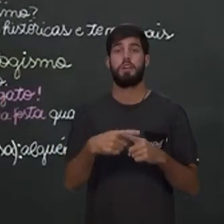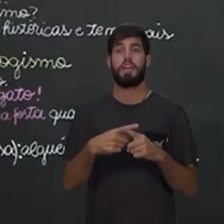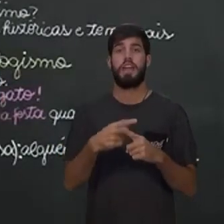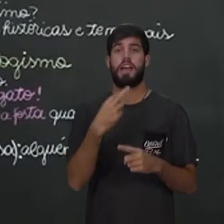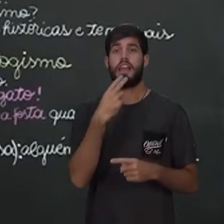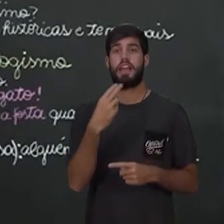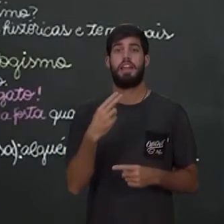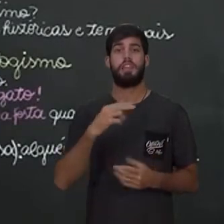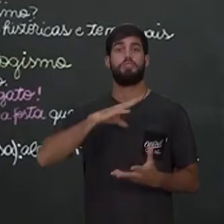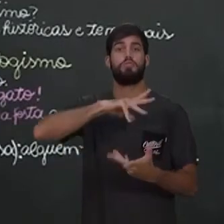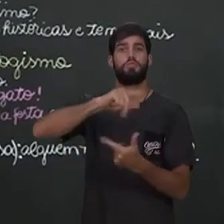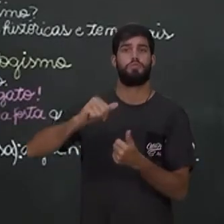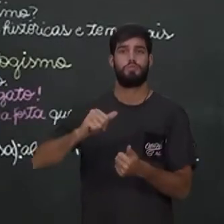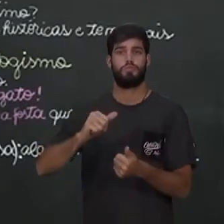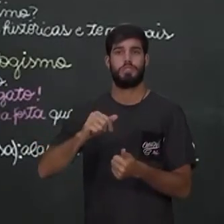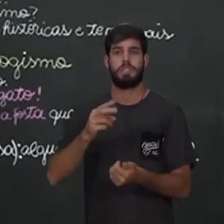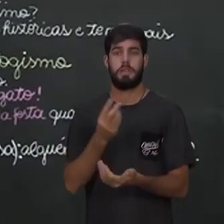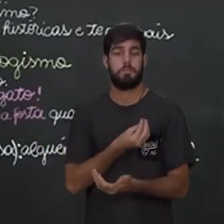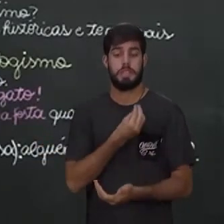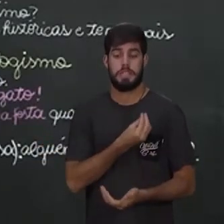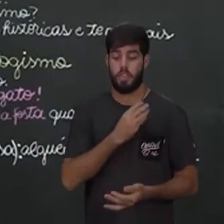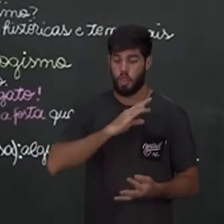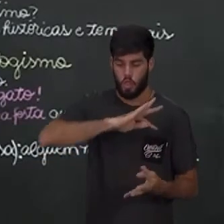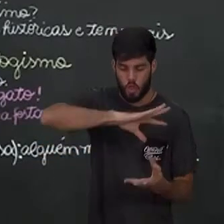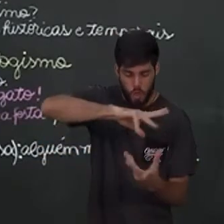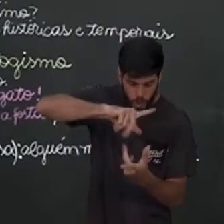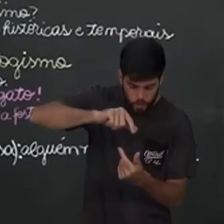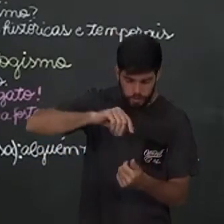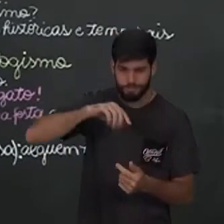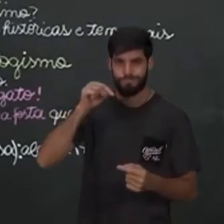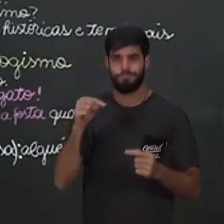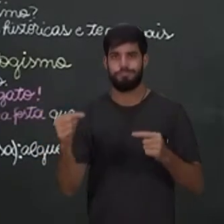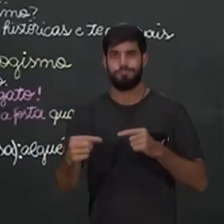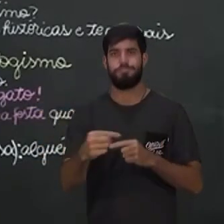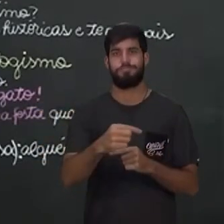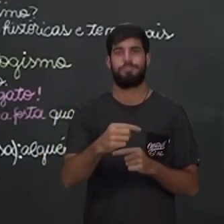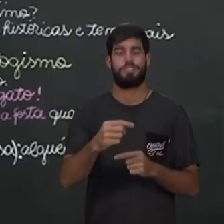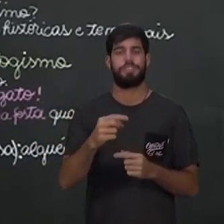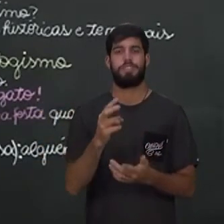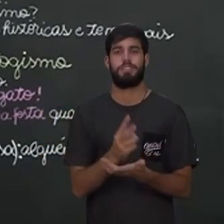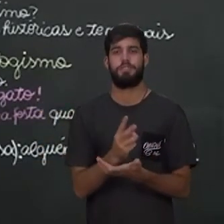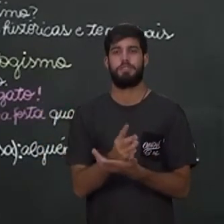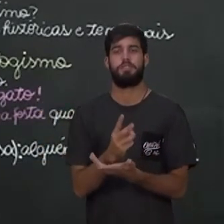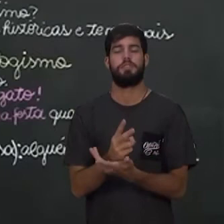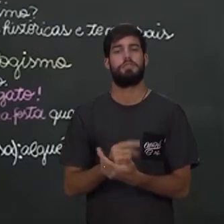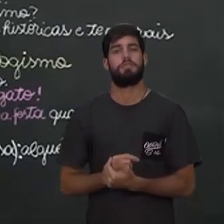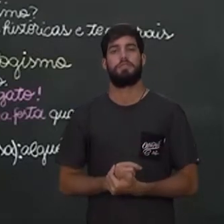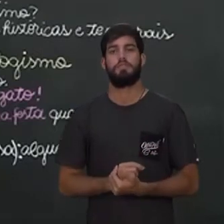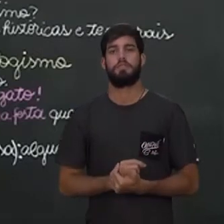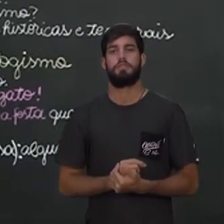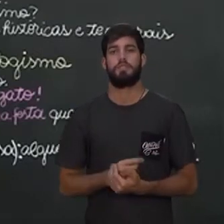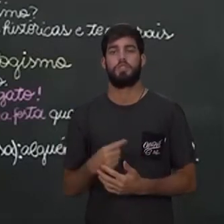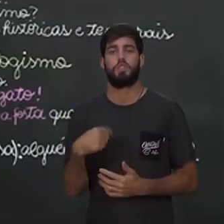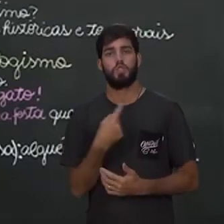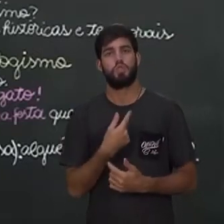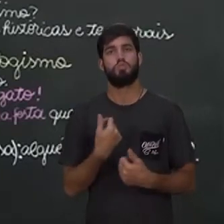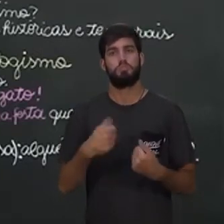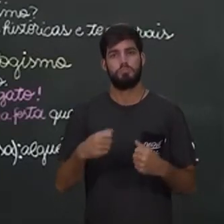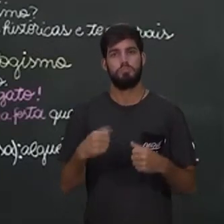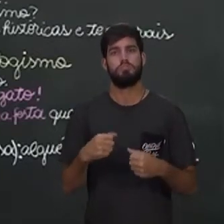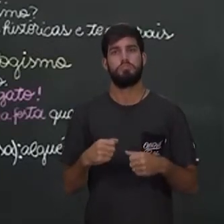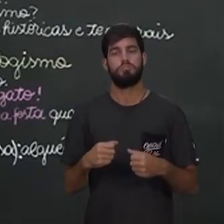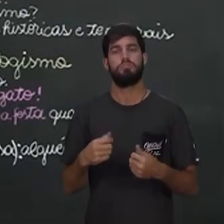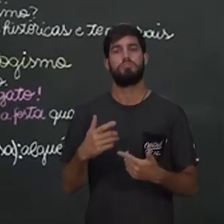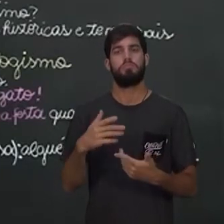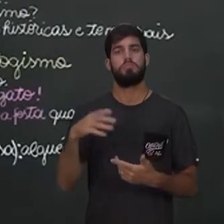universal, ela está presente em todos os lugares do mundo, ela unifica de alguma forma a nossa comunicação, ou seja, a gente tem uma necessidade de aprender o